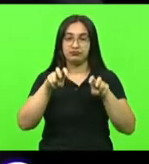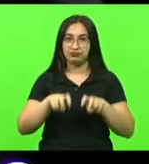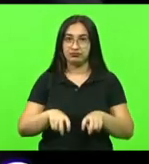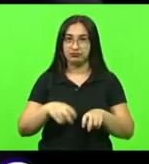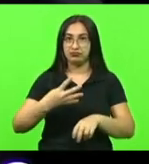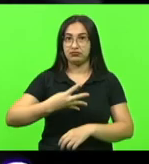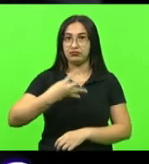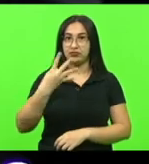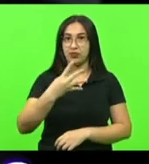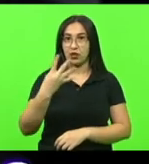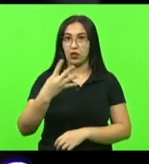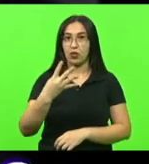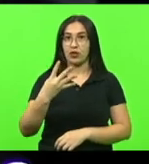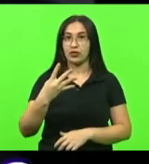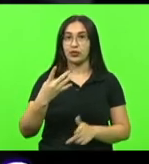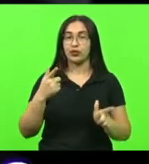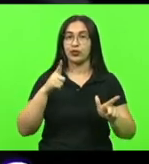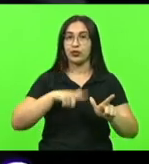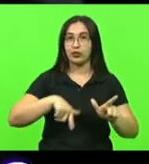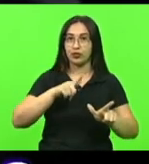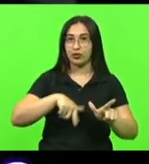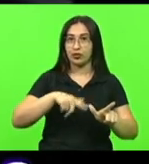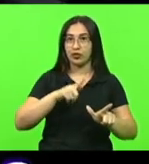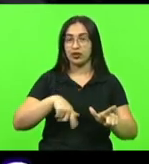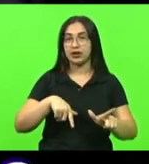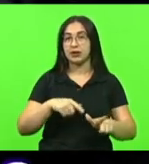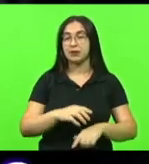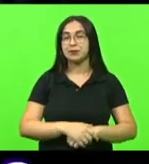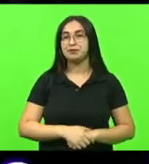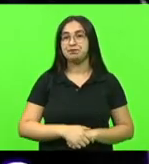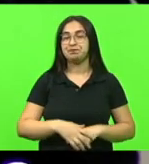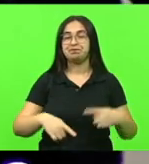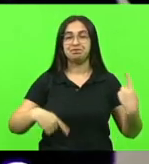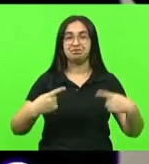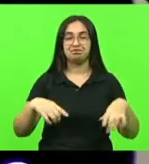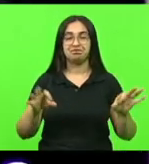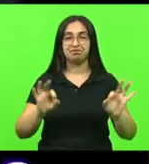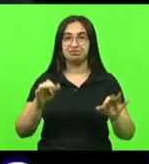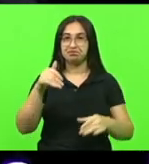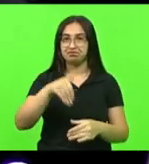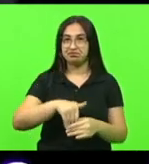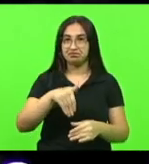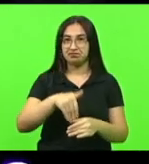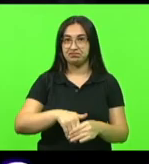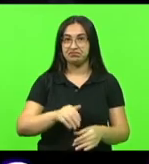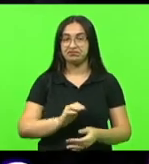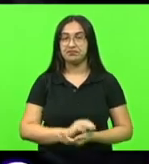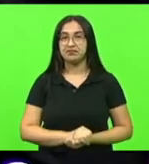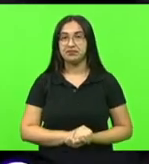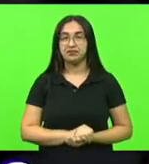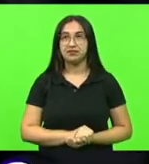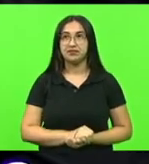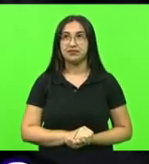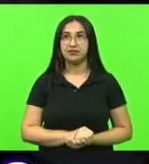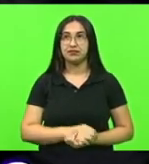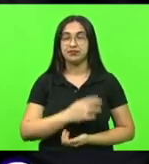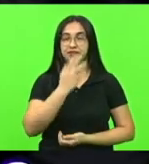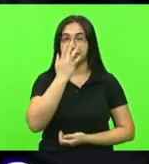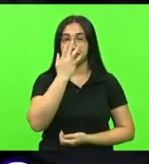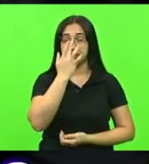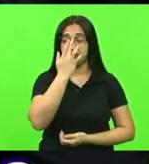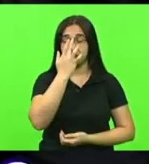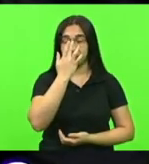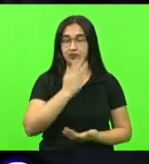Academia Catarinense de Letras. Em discussão. Não havendo quem queira discutir, em votação. Deputados que aprovam permaneçam como se